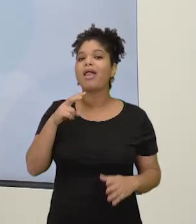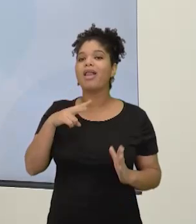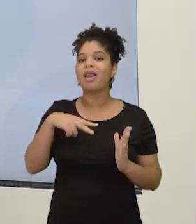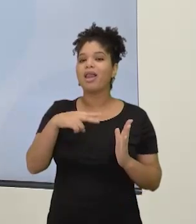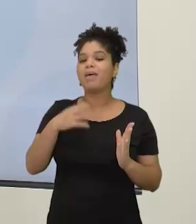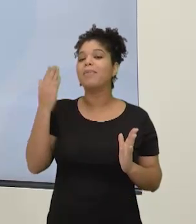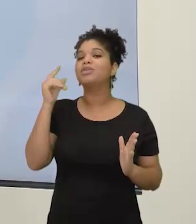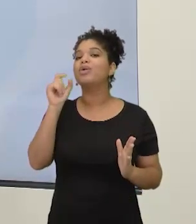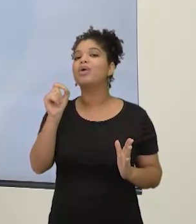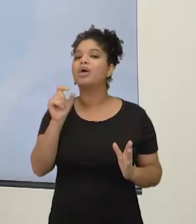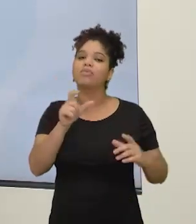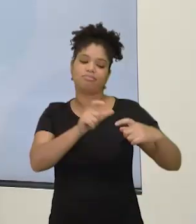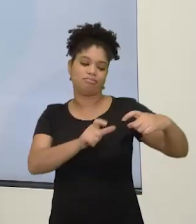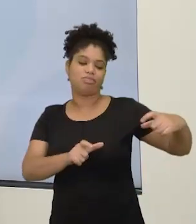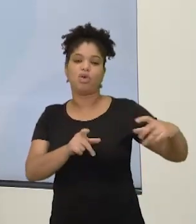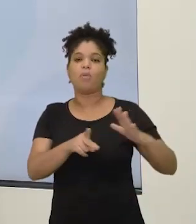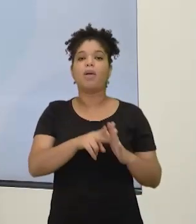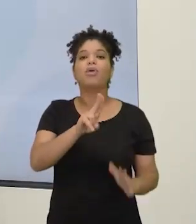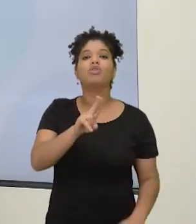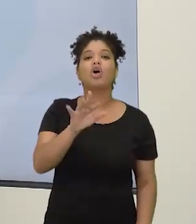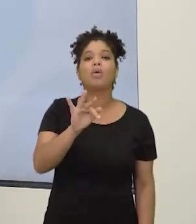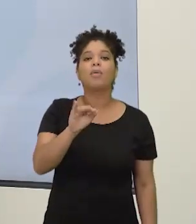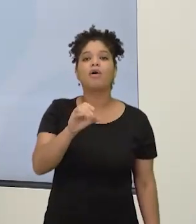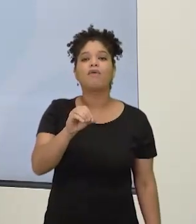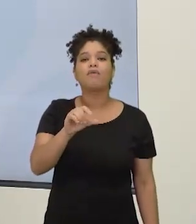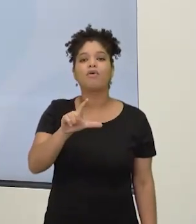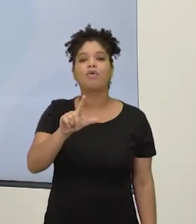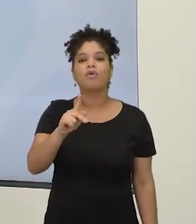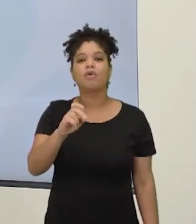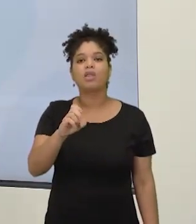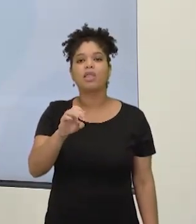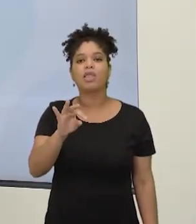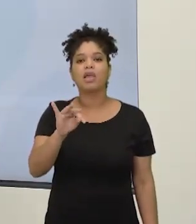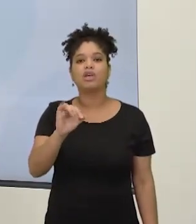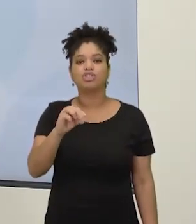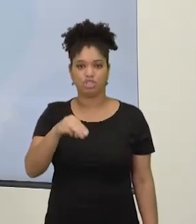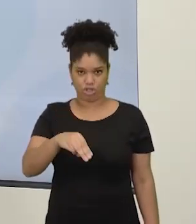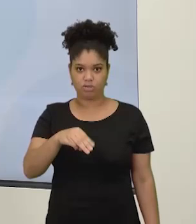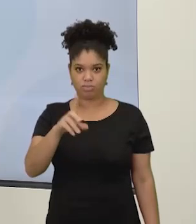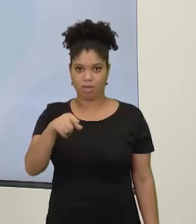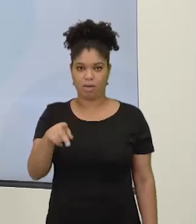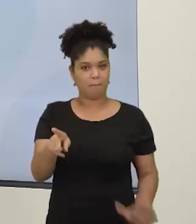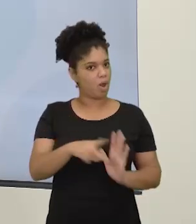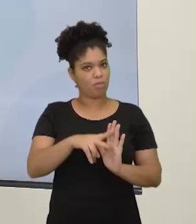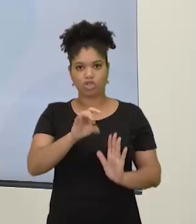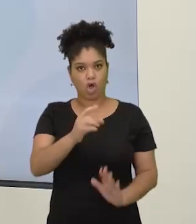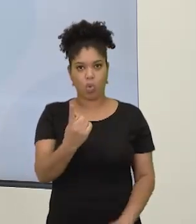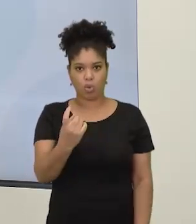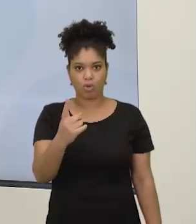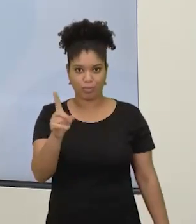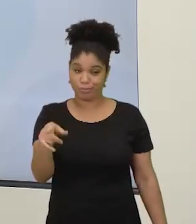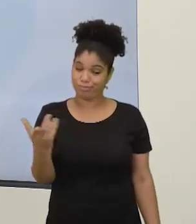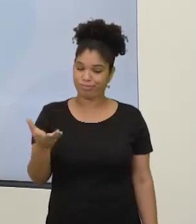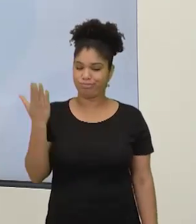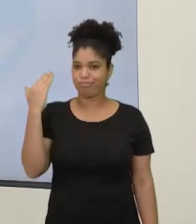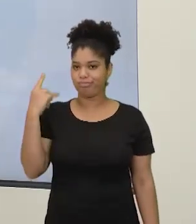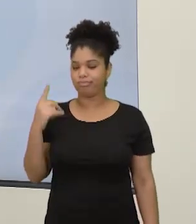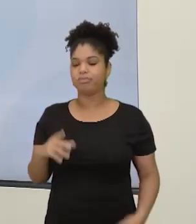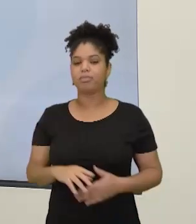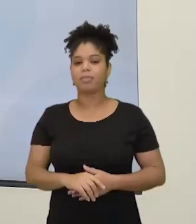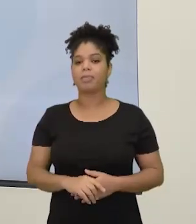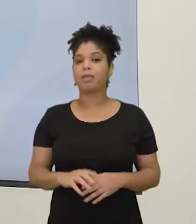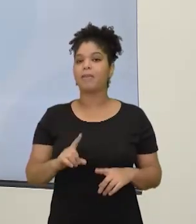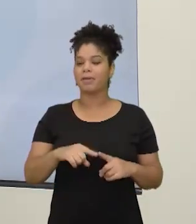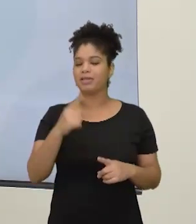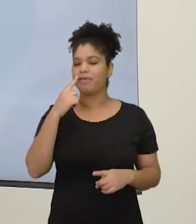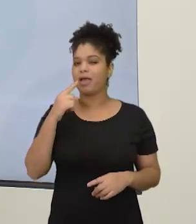era o folhetim. Então, era direcionado para a mulher. Então, já começa, olha, eu vou te mandar, vou falar uma coisa para você,